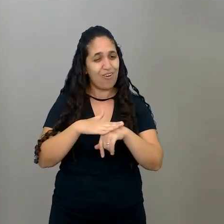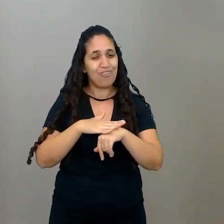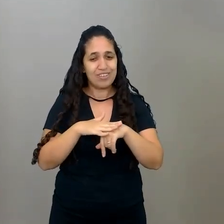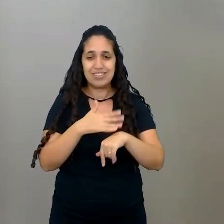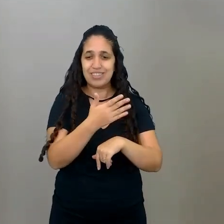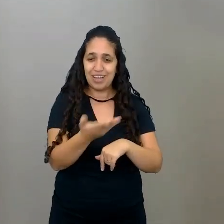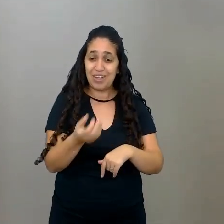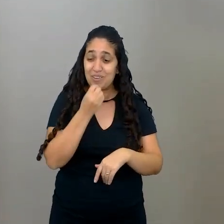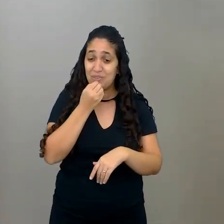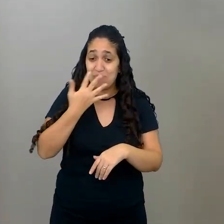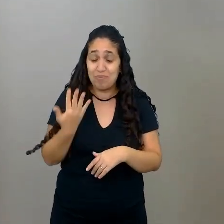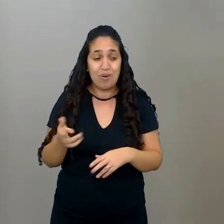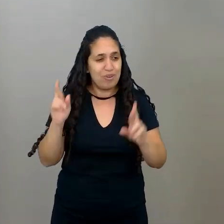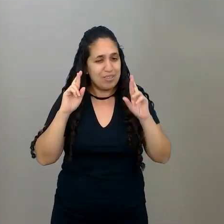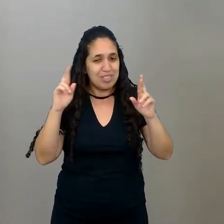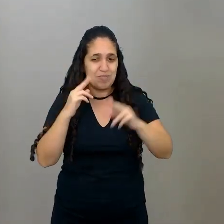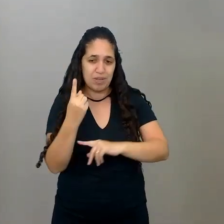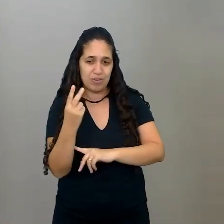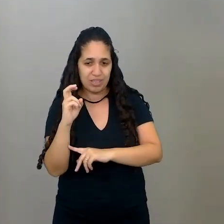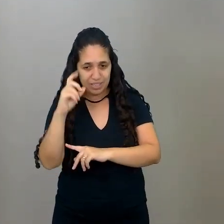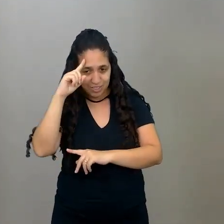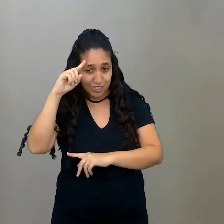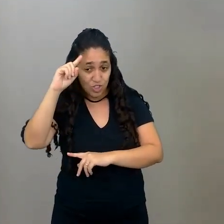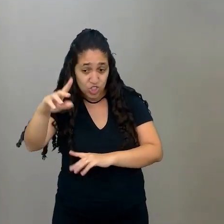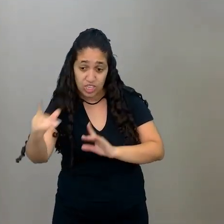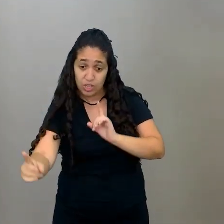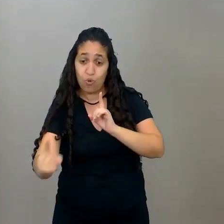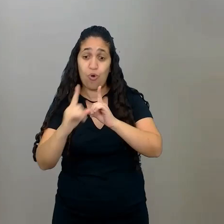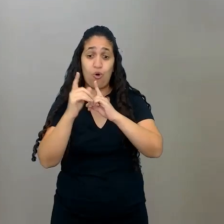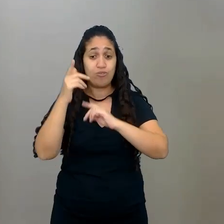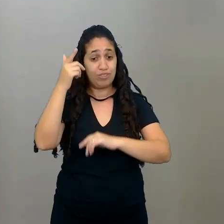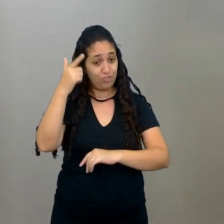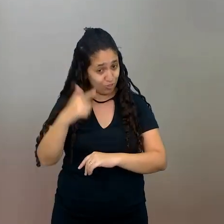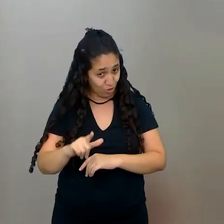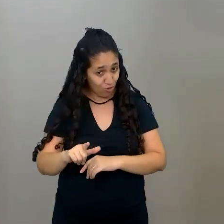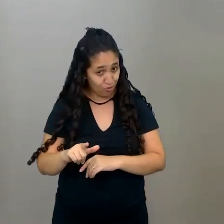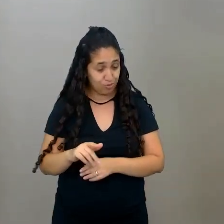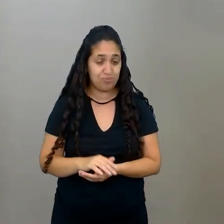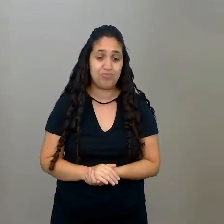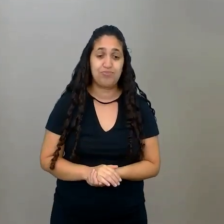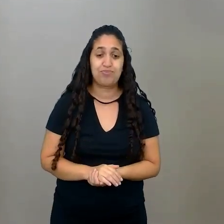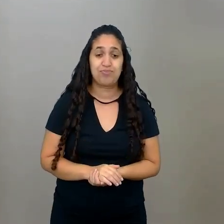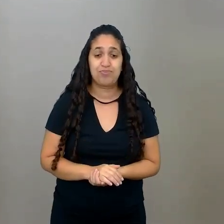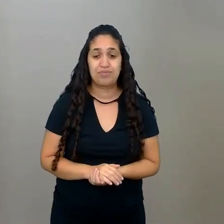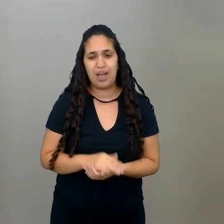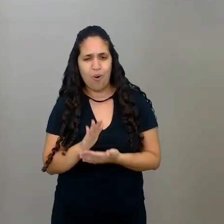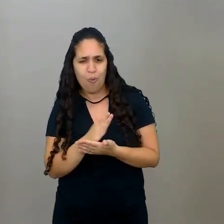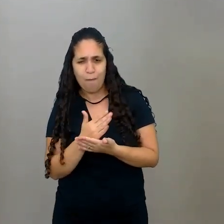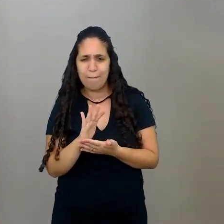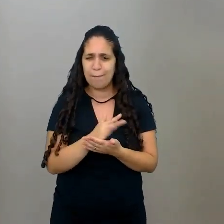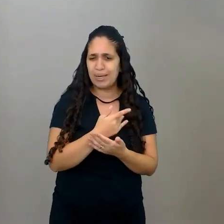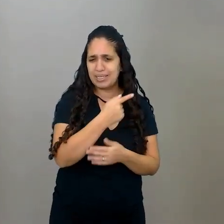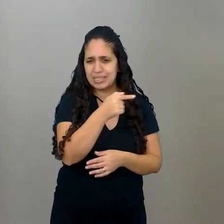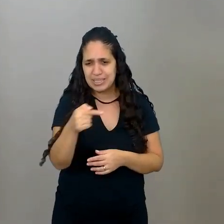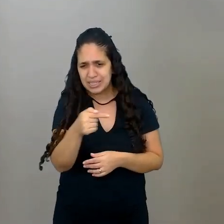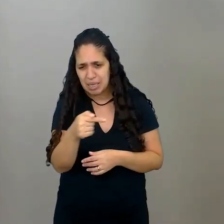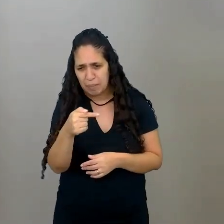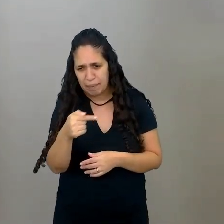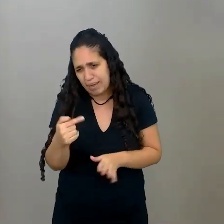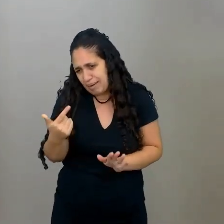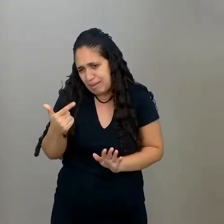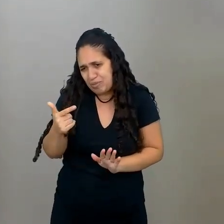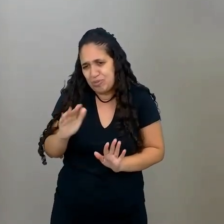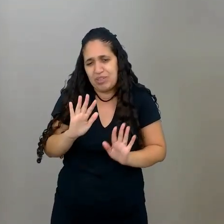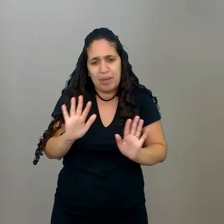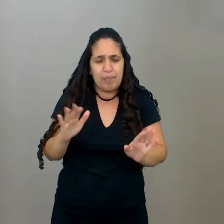foi muito bom, espero que daqui a 15 dias nós encontramos, a gente vai ter aí alguns semanas aí, talvez que não tenha toda semana para a